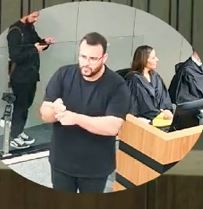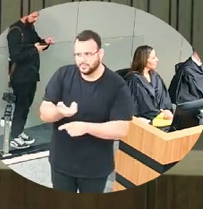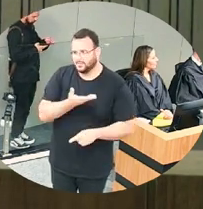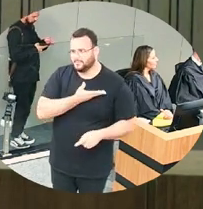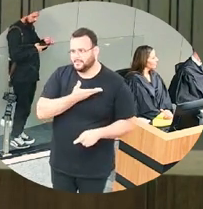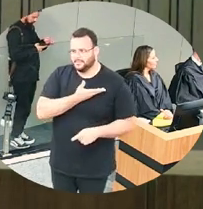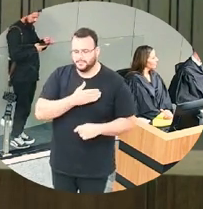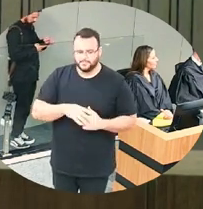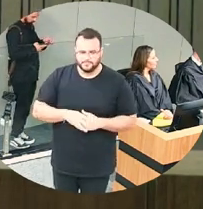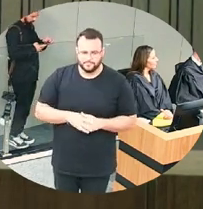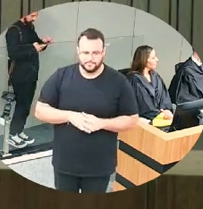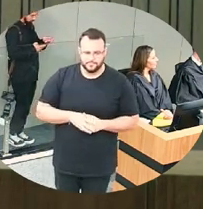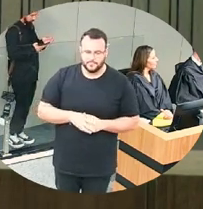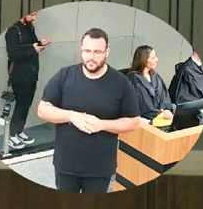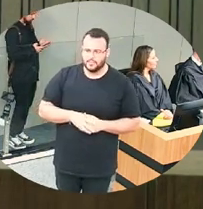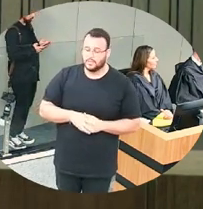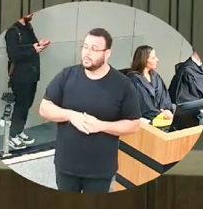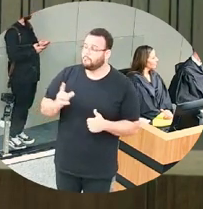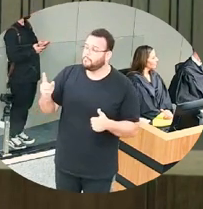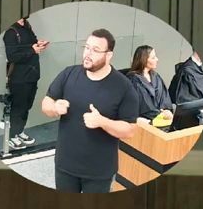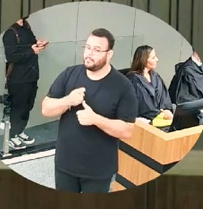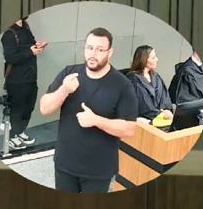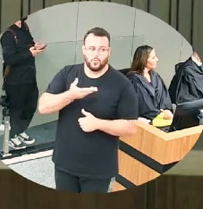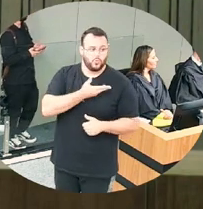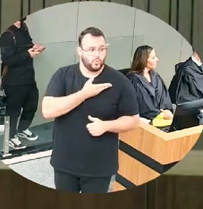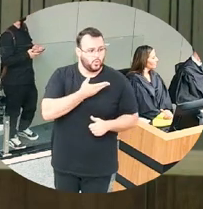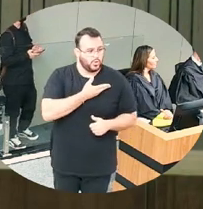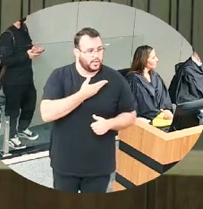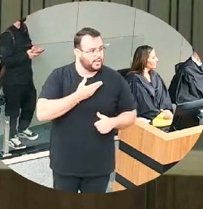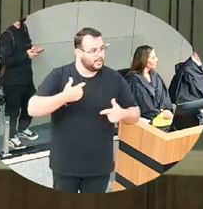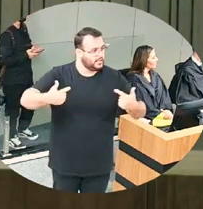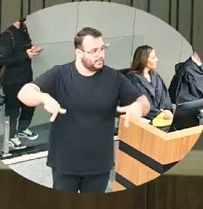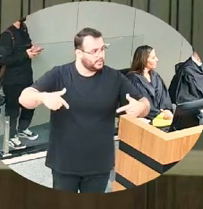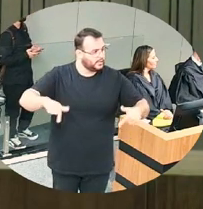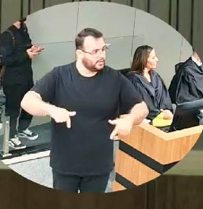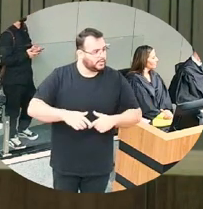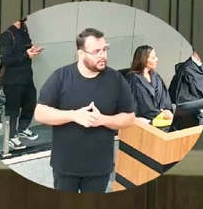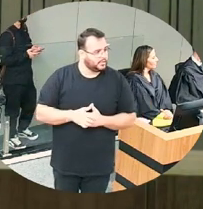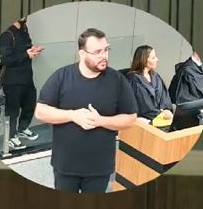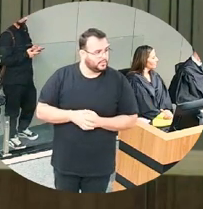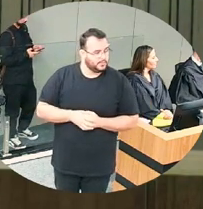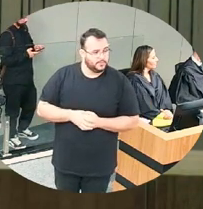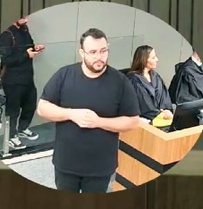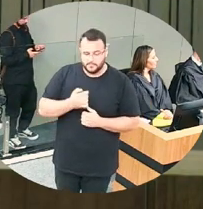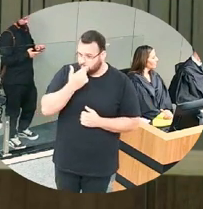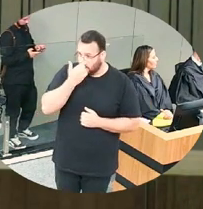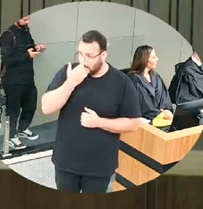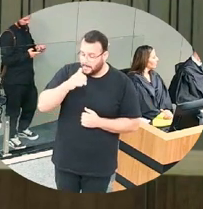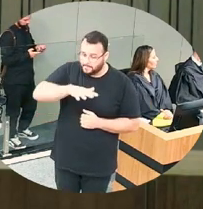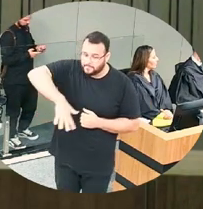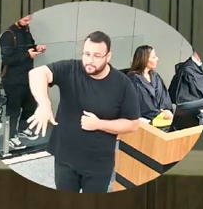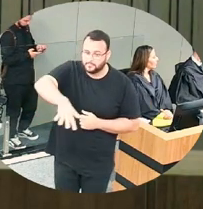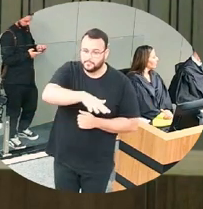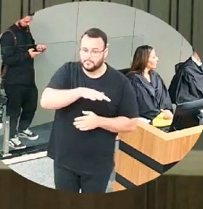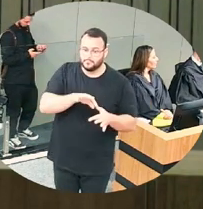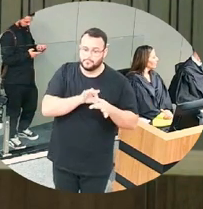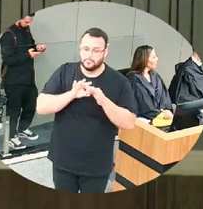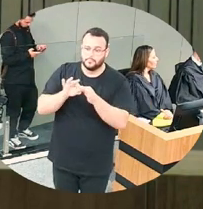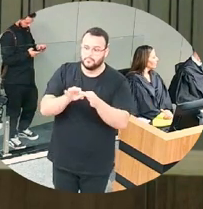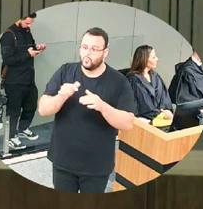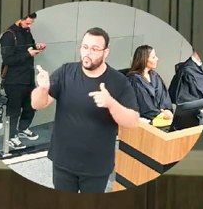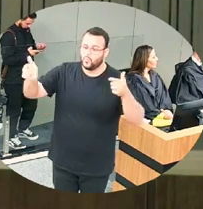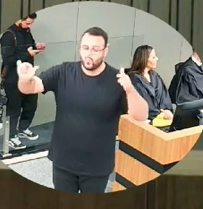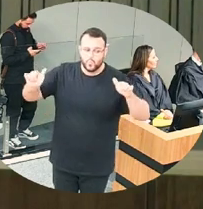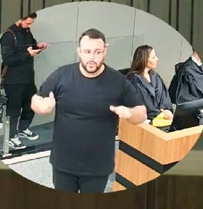Mar dos primeiros colegas de de fábrica até os mais eruditos dentre uma ironia ou